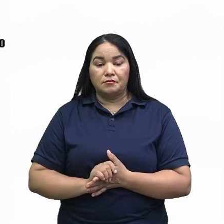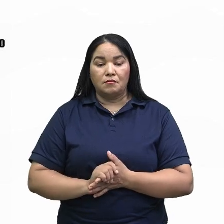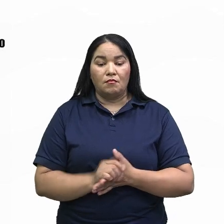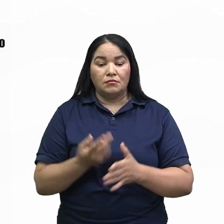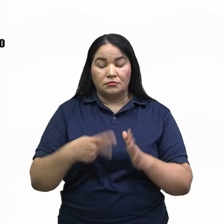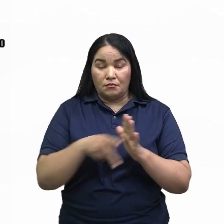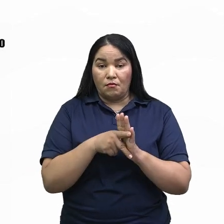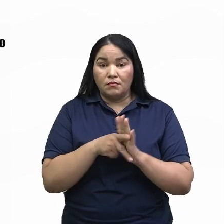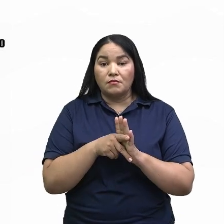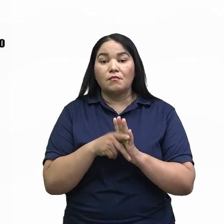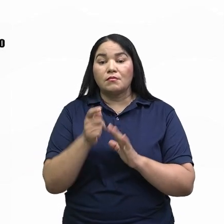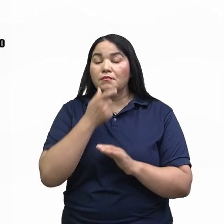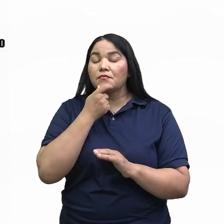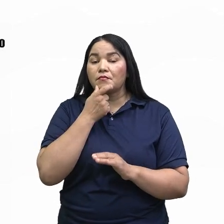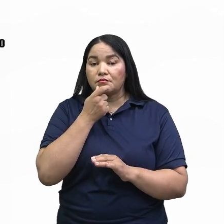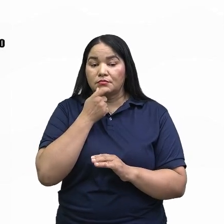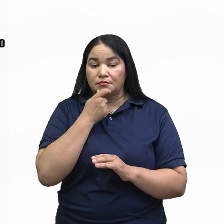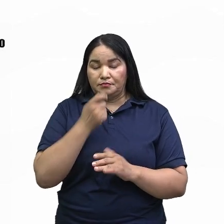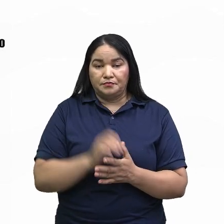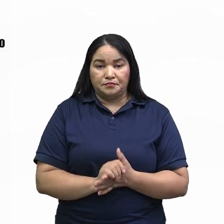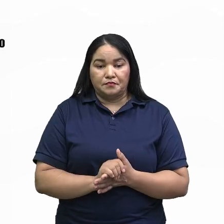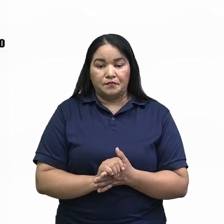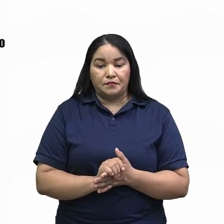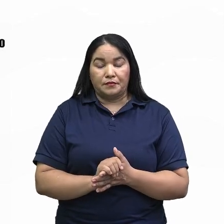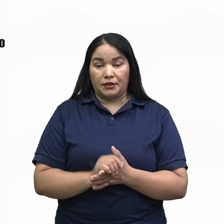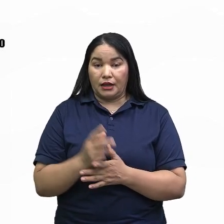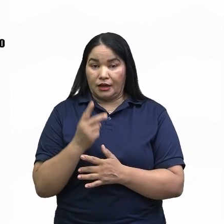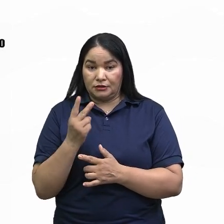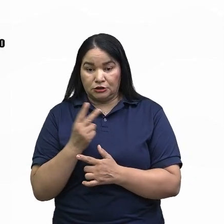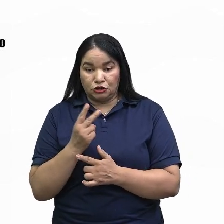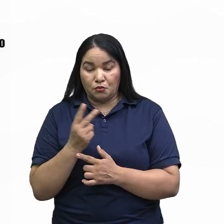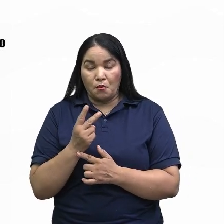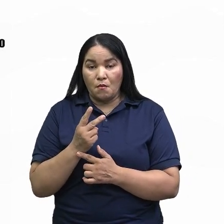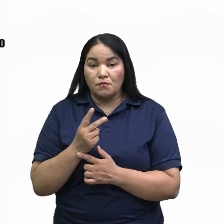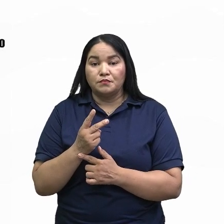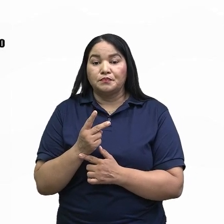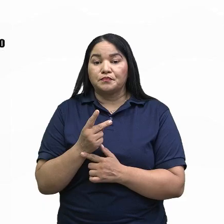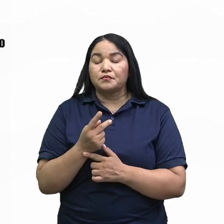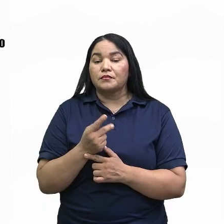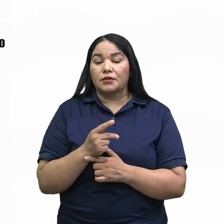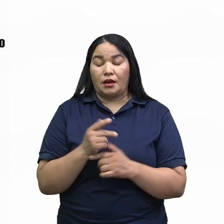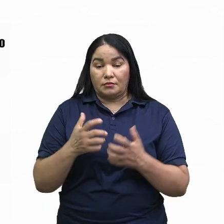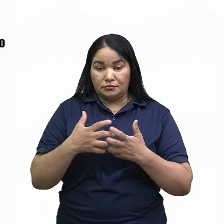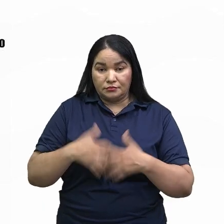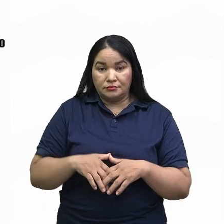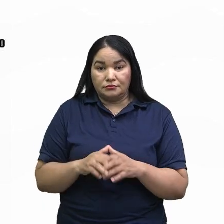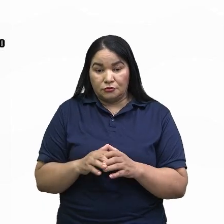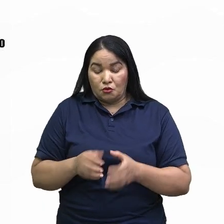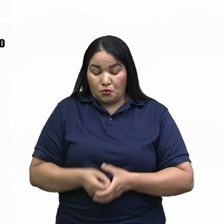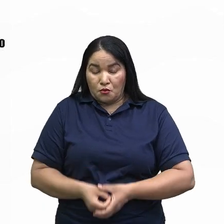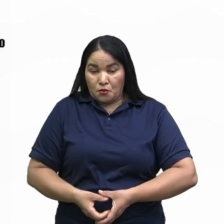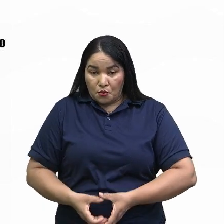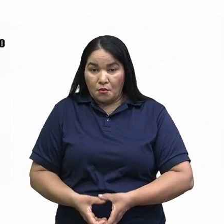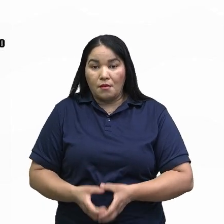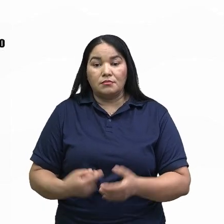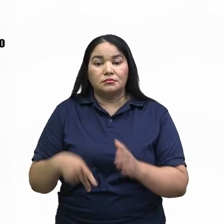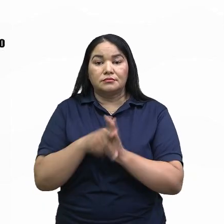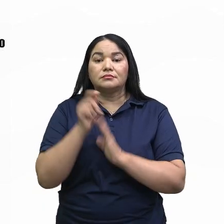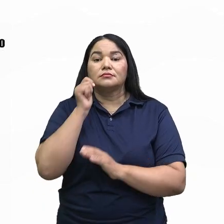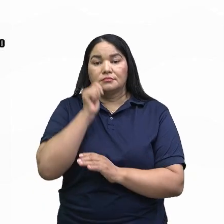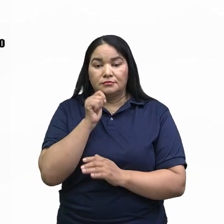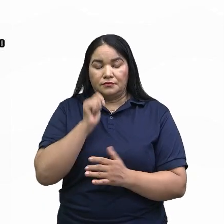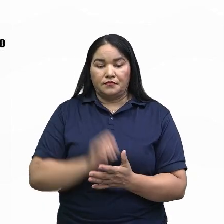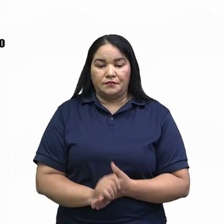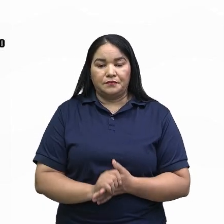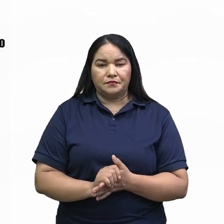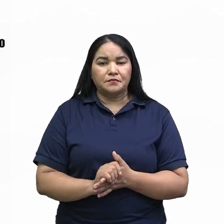aparelho urinário masculino e na segunda imagem, o aparelho urinário feminino, né? Então, é